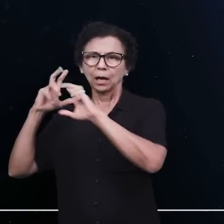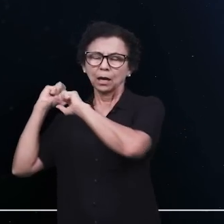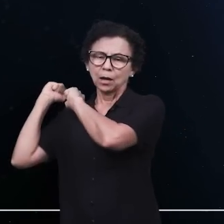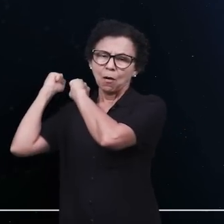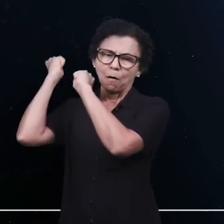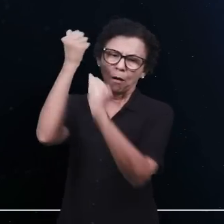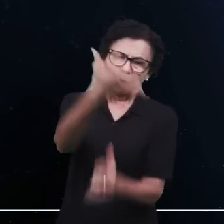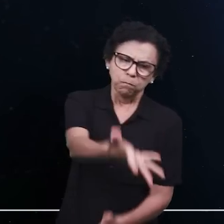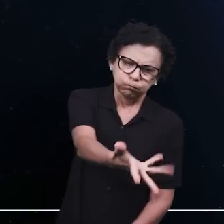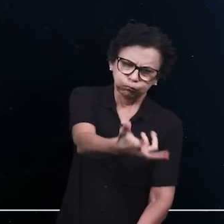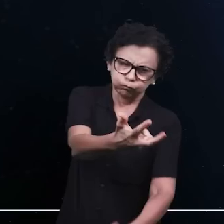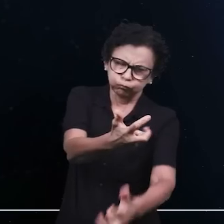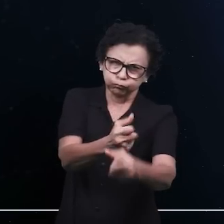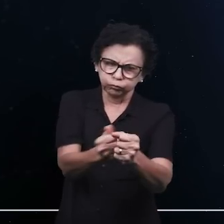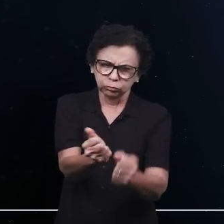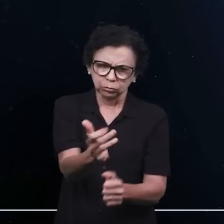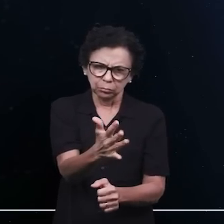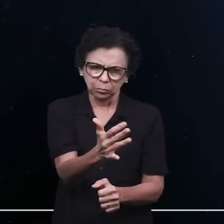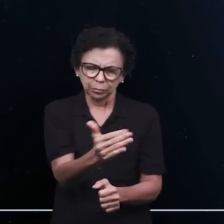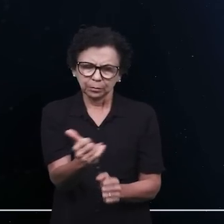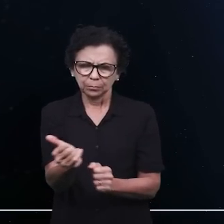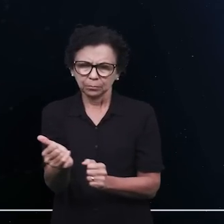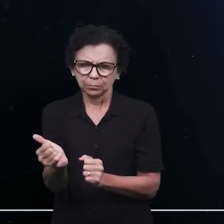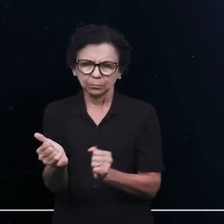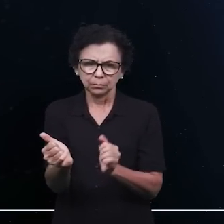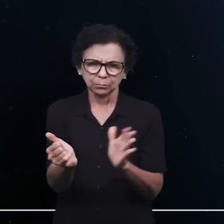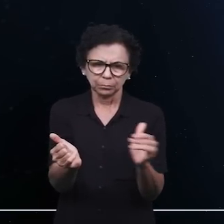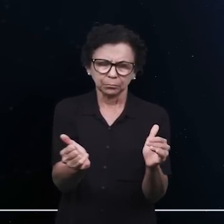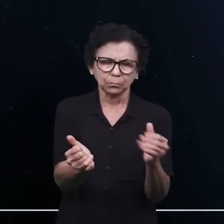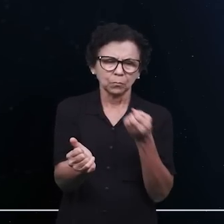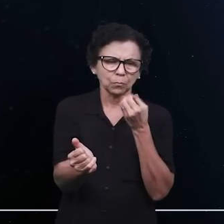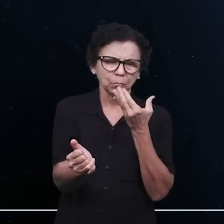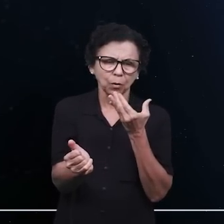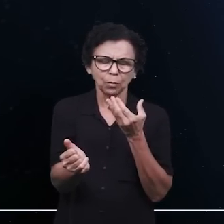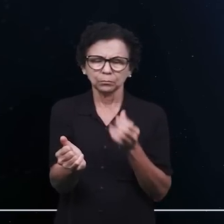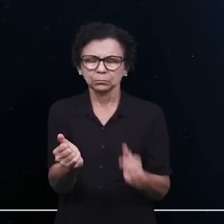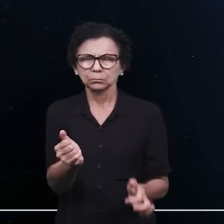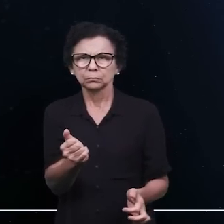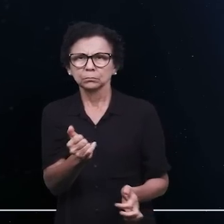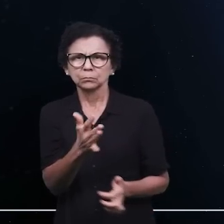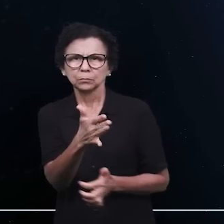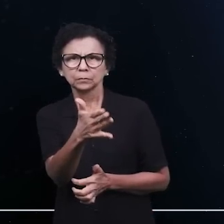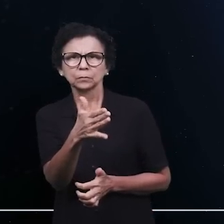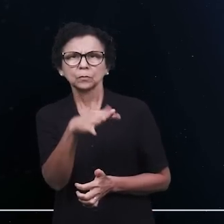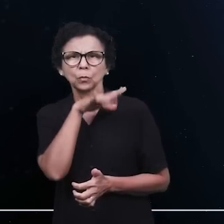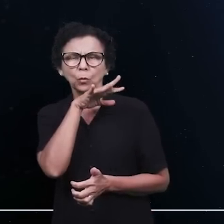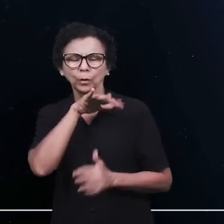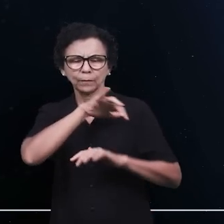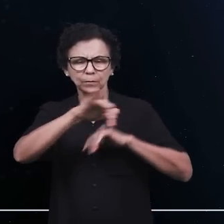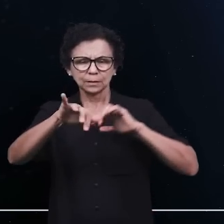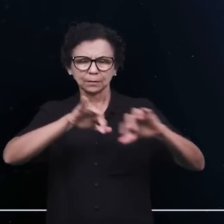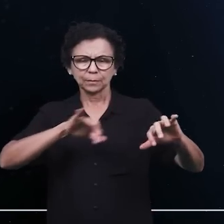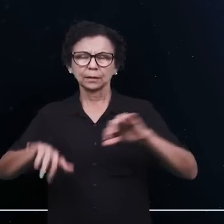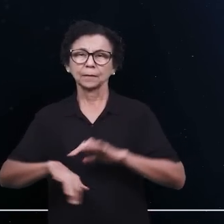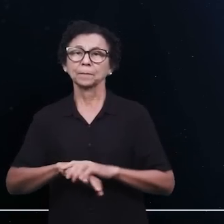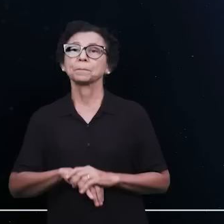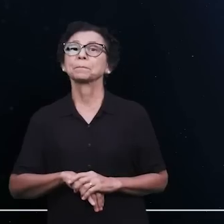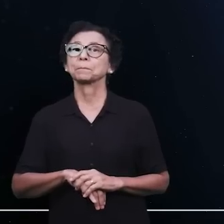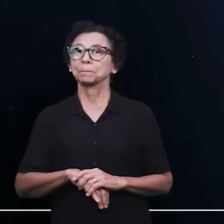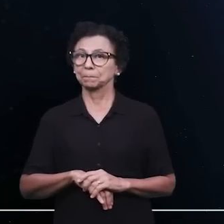13, 48 e 49, eu vou ler aqui. Diz assim: E estando cheia, a puxaram para a praia e,